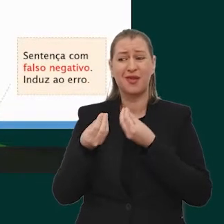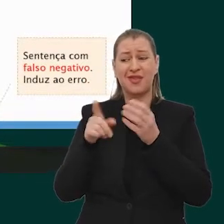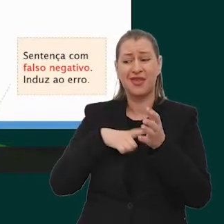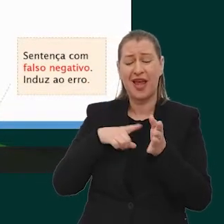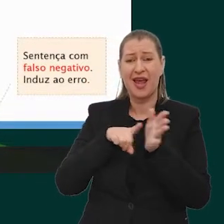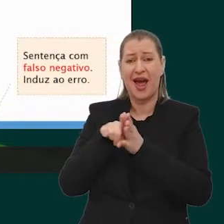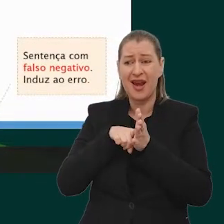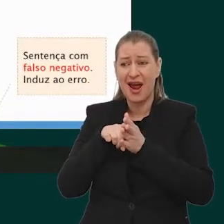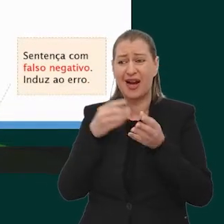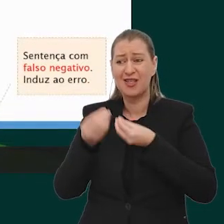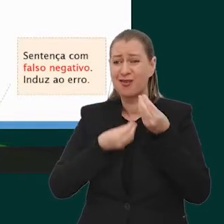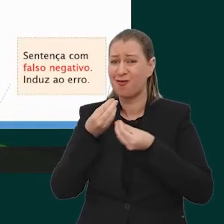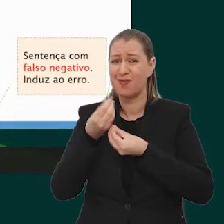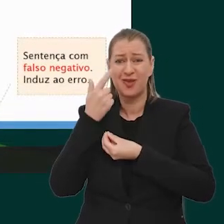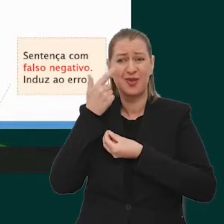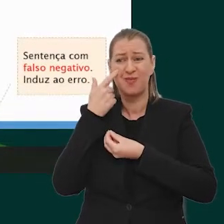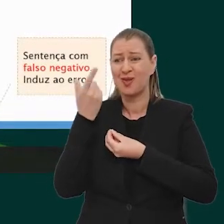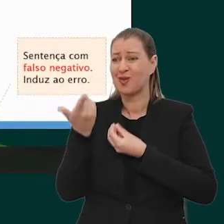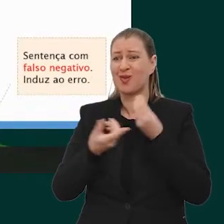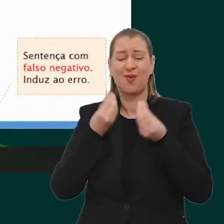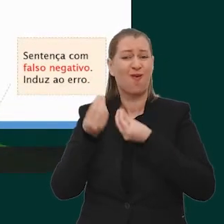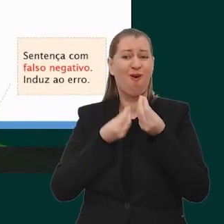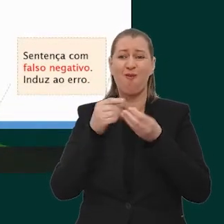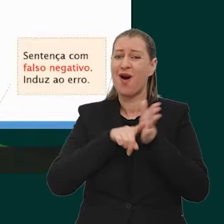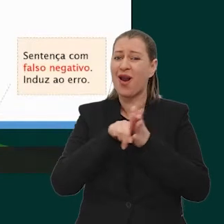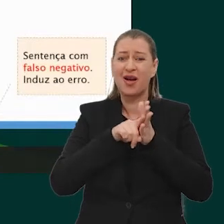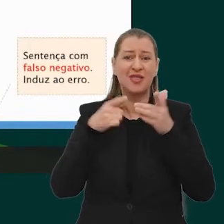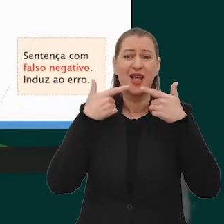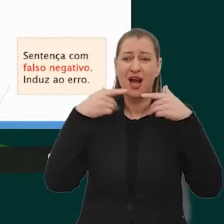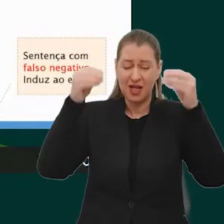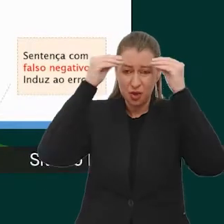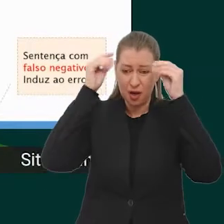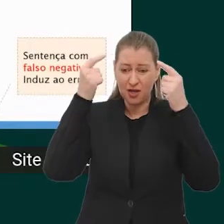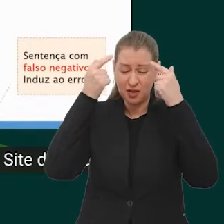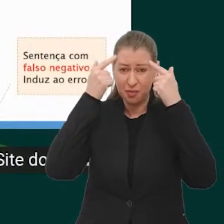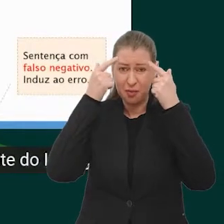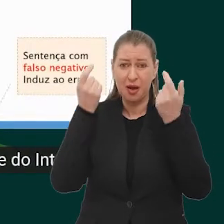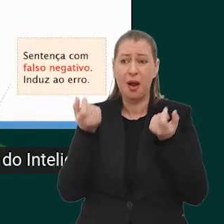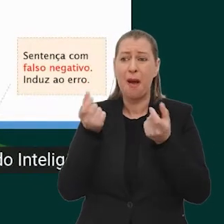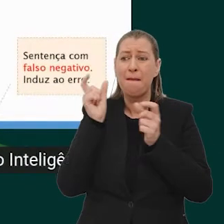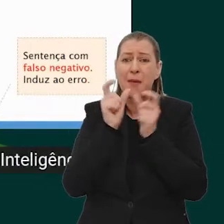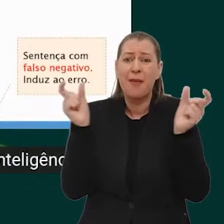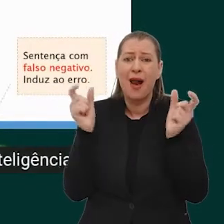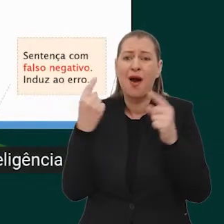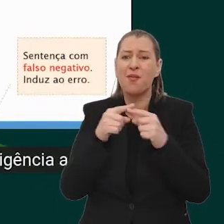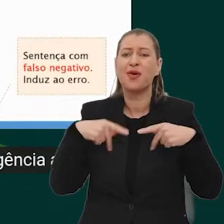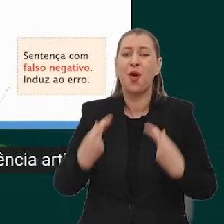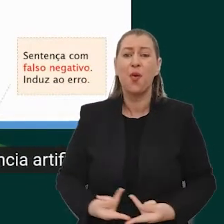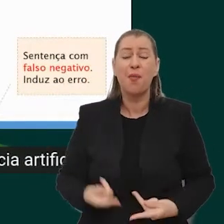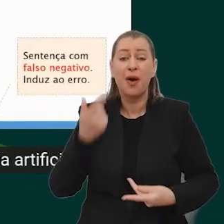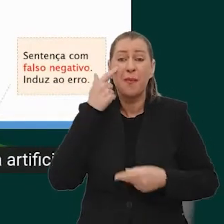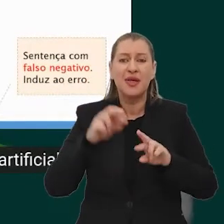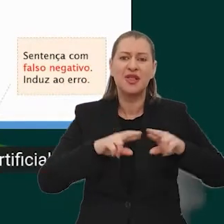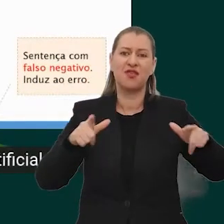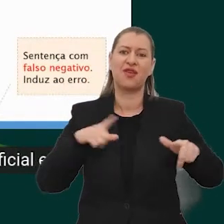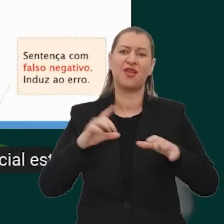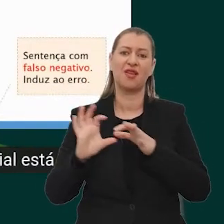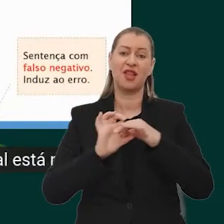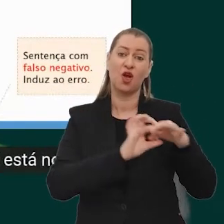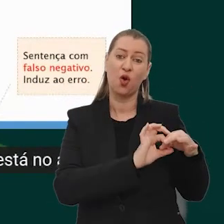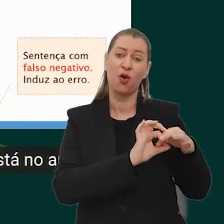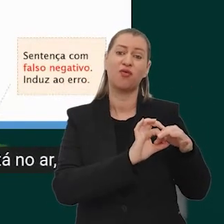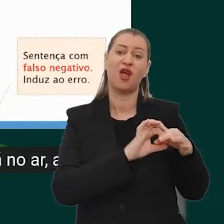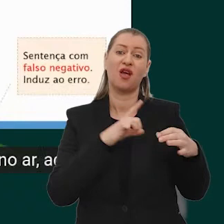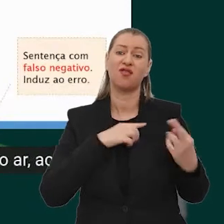pode analisar a linguagem por palavras, porque o ser humano não pensa assim. O ser humano pensa por contexto. Ele tem uma correferência,